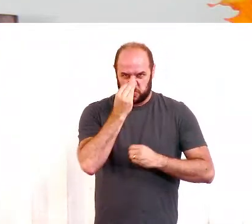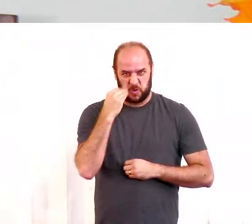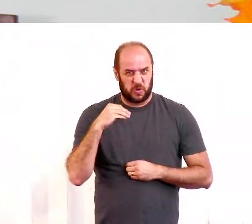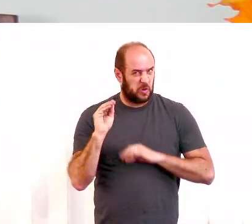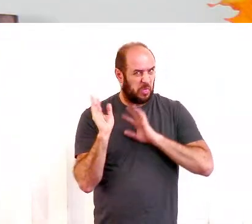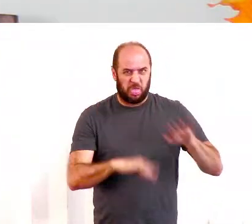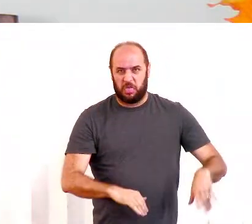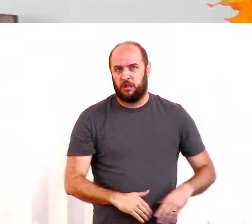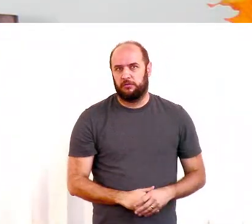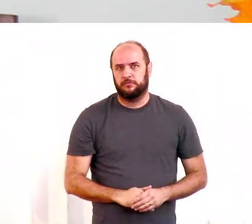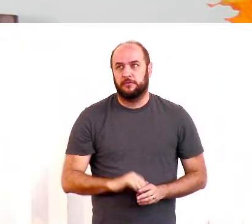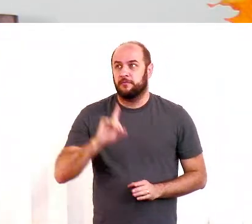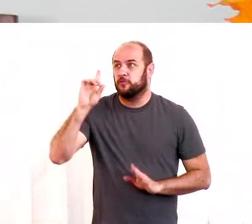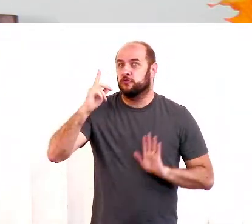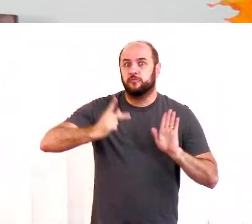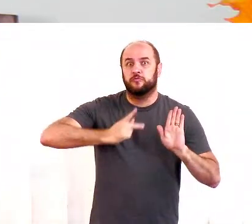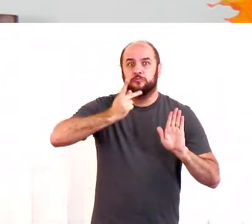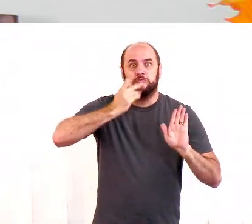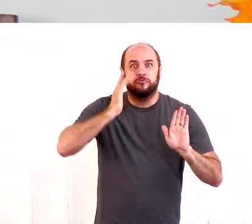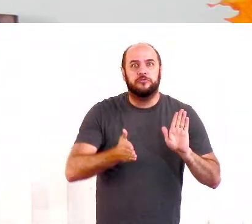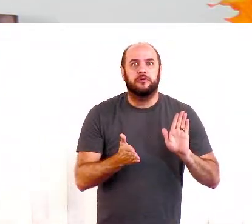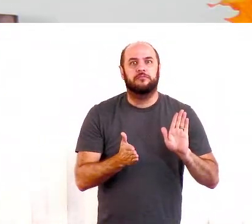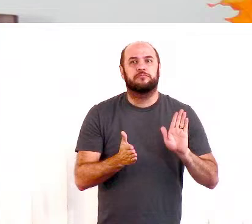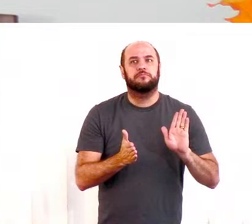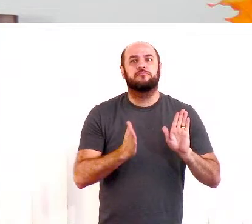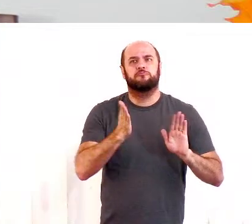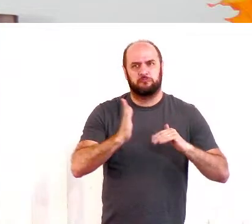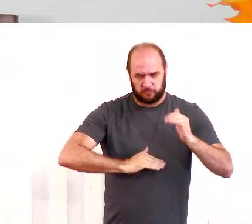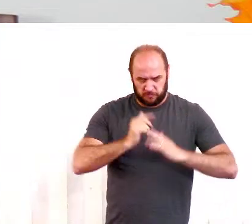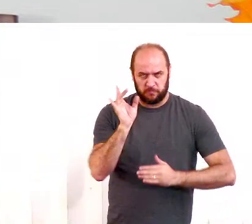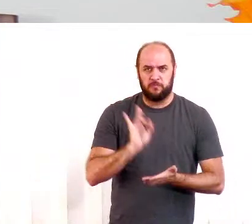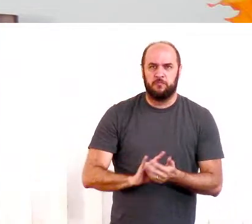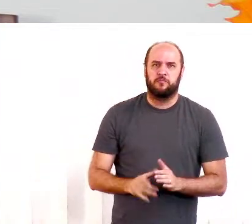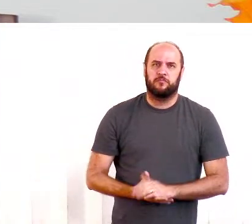Confie. Deus jurou e já tinha prometido.